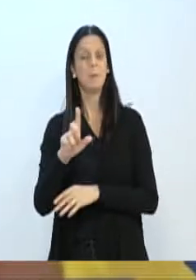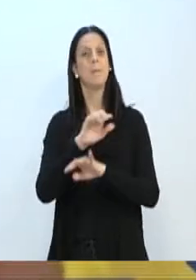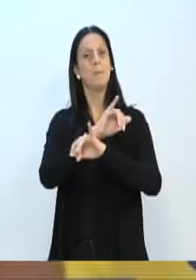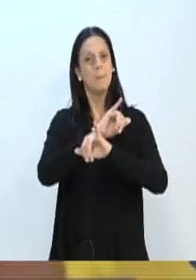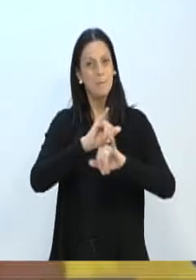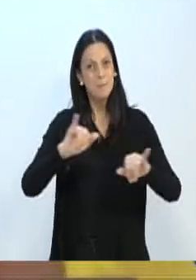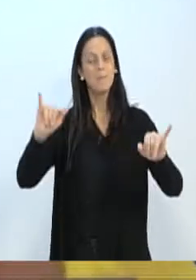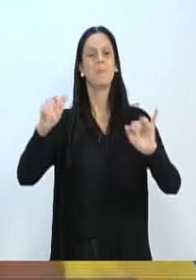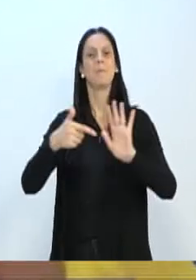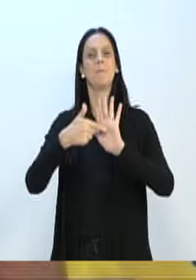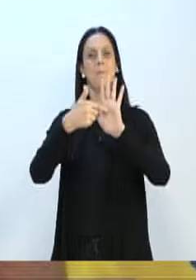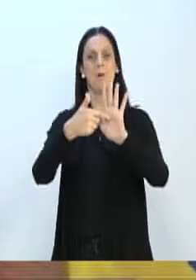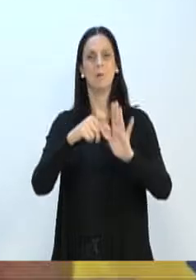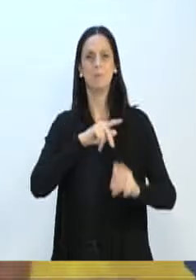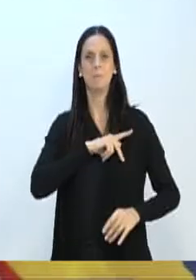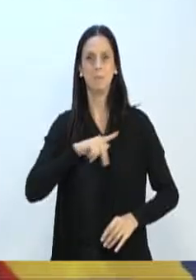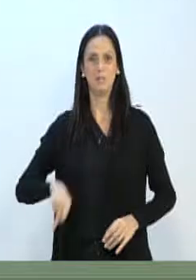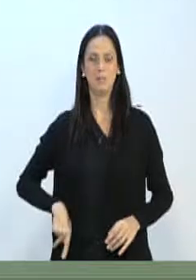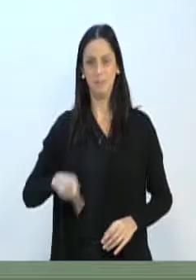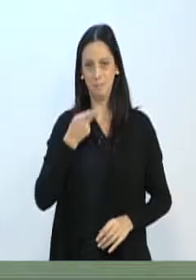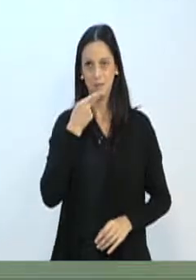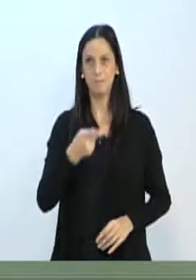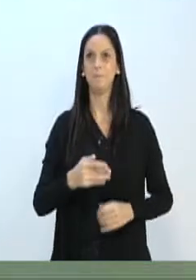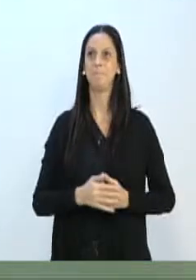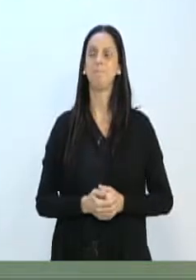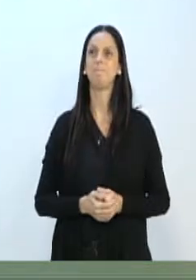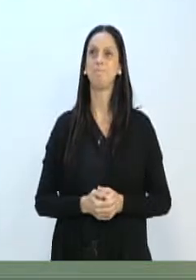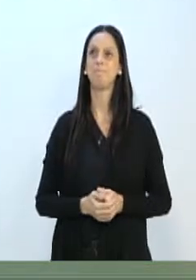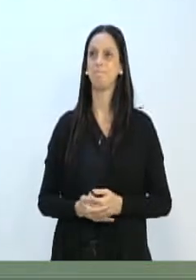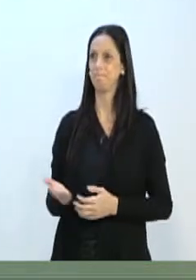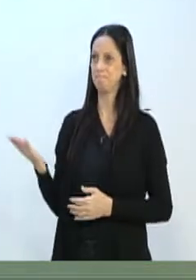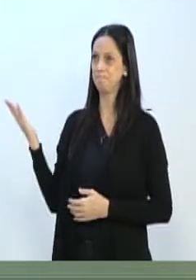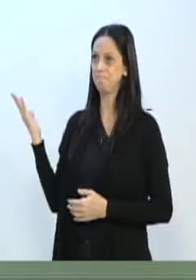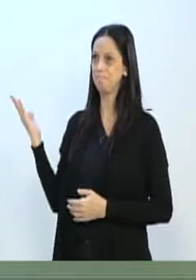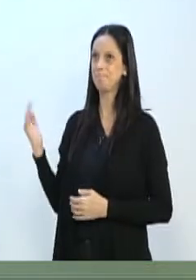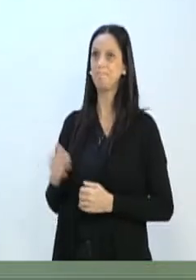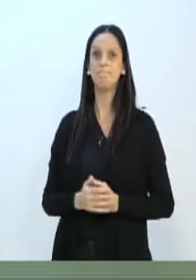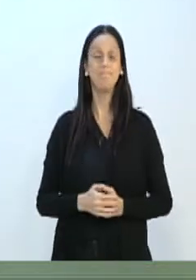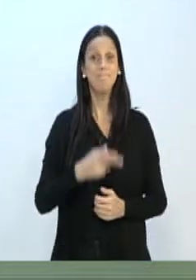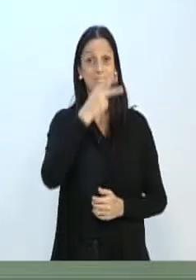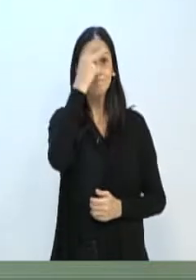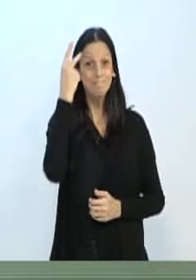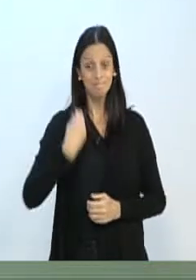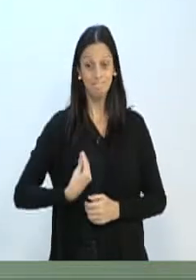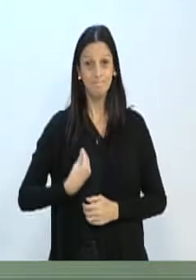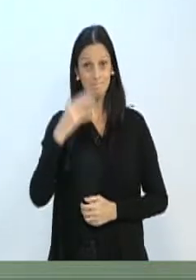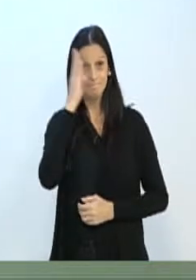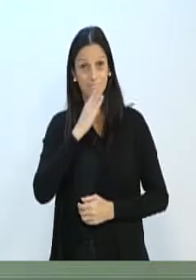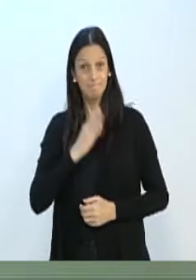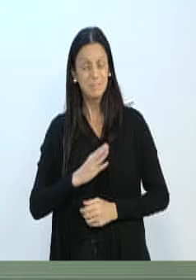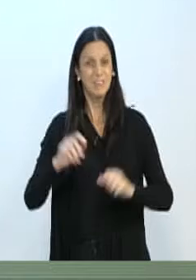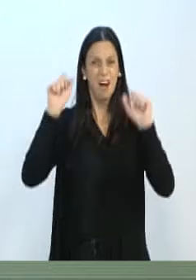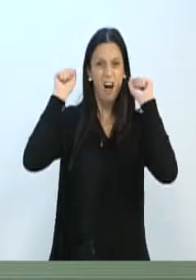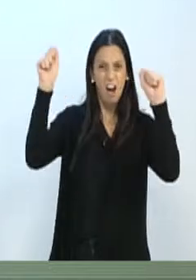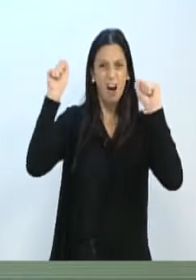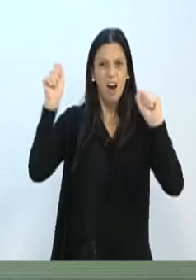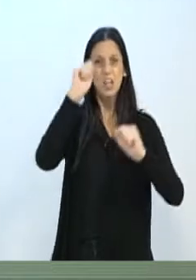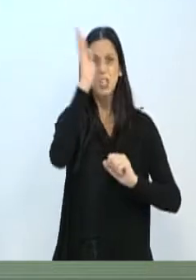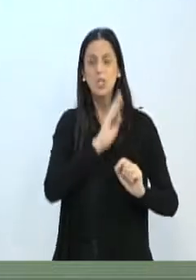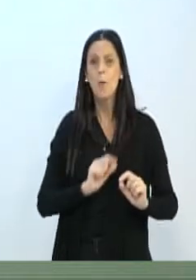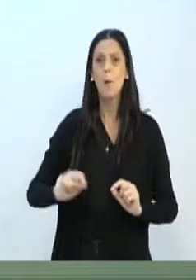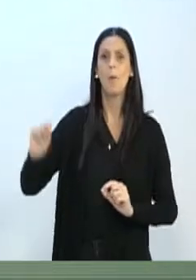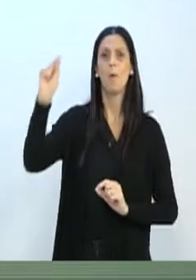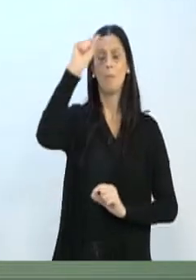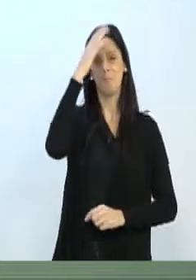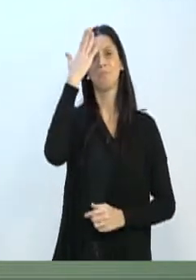fala na tarde de hoje. Obrigado, presidente. TVL, por gentileza. Brasileiros que estão protestando por todo o Brasil. Sei